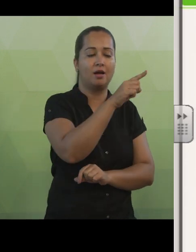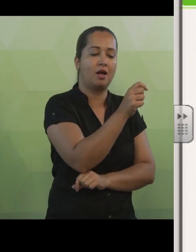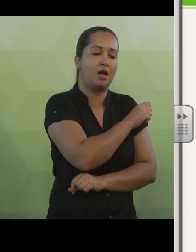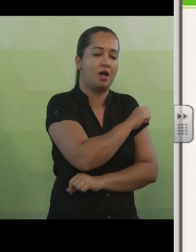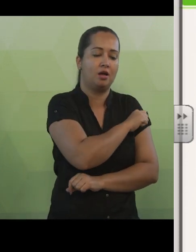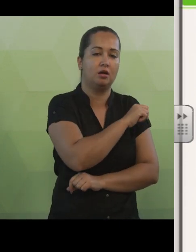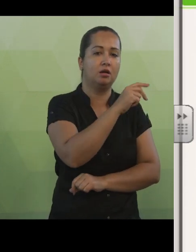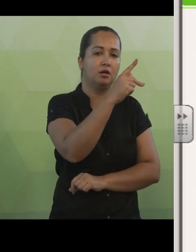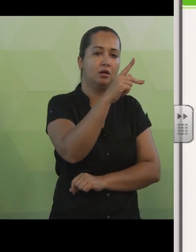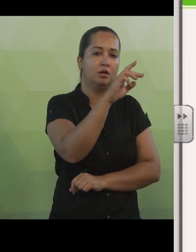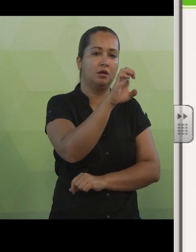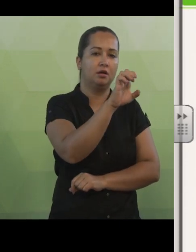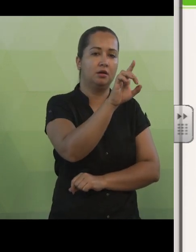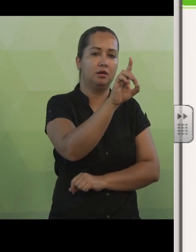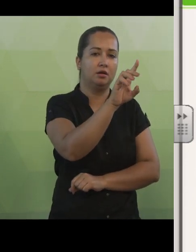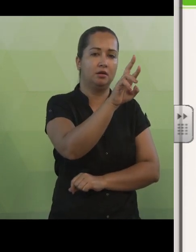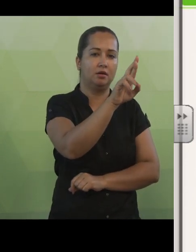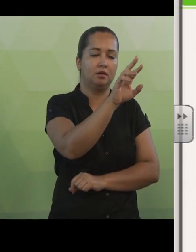exemplo,